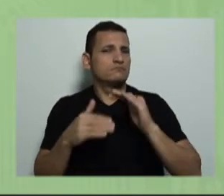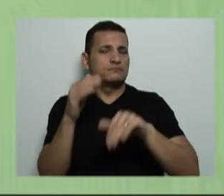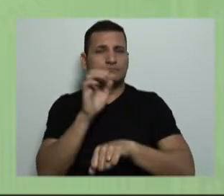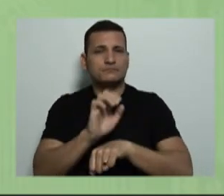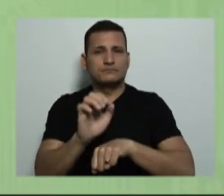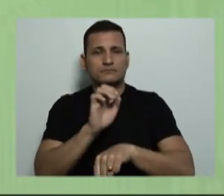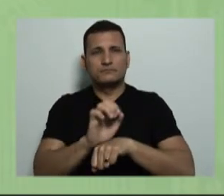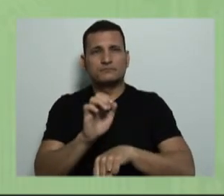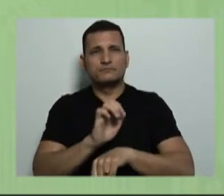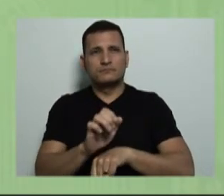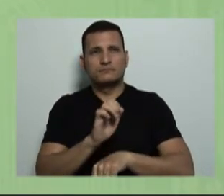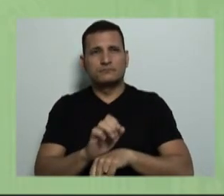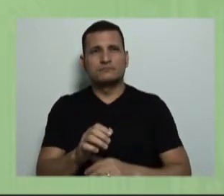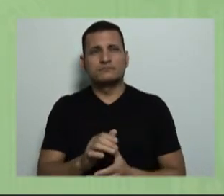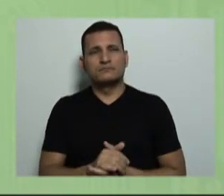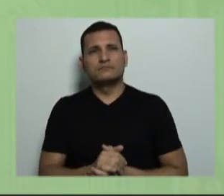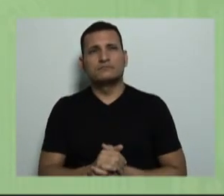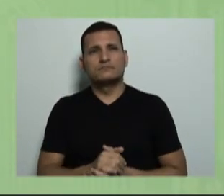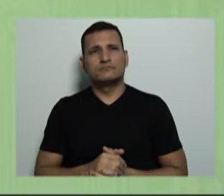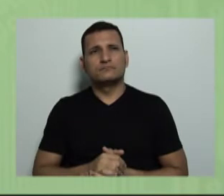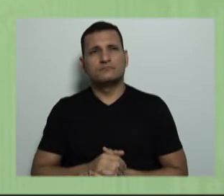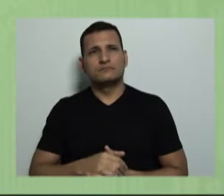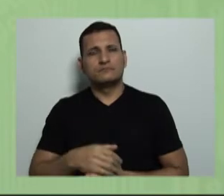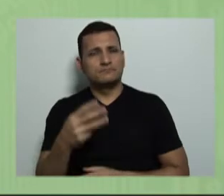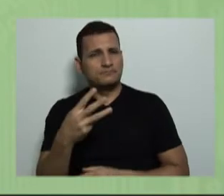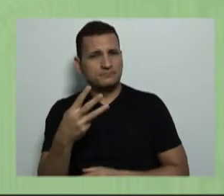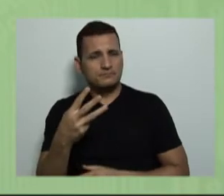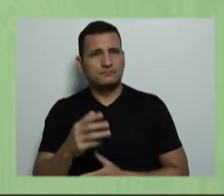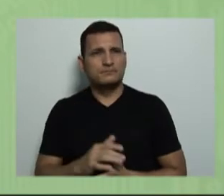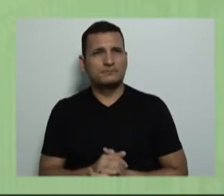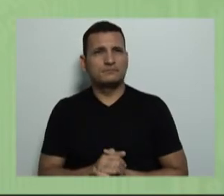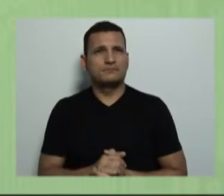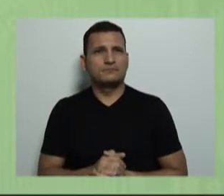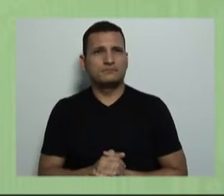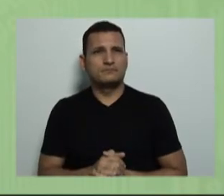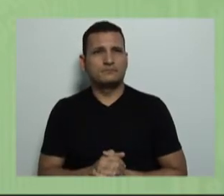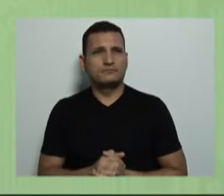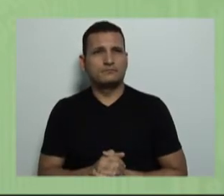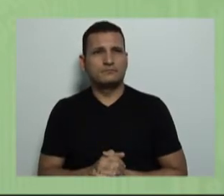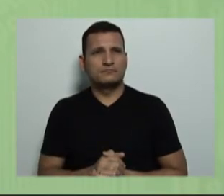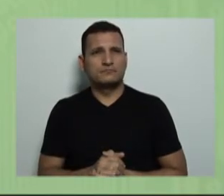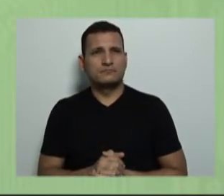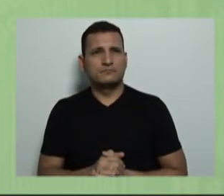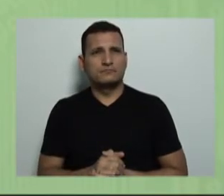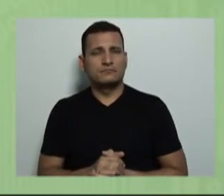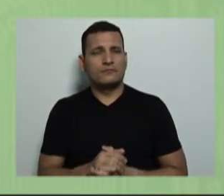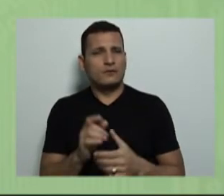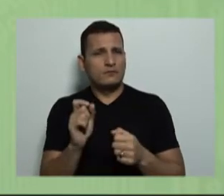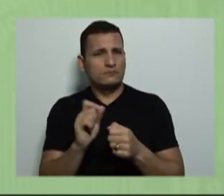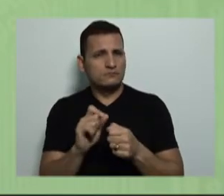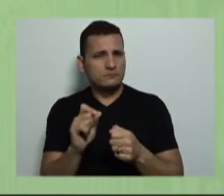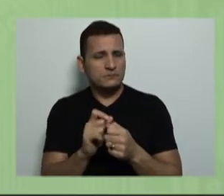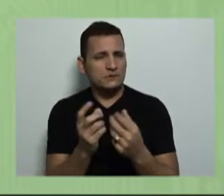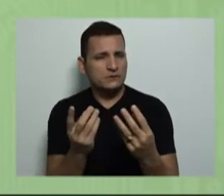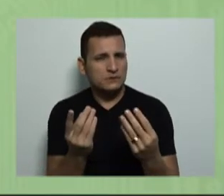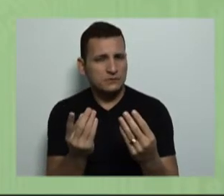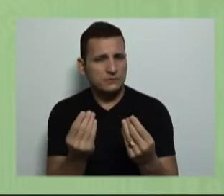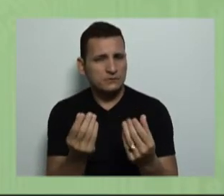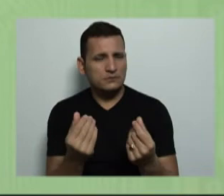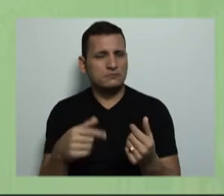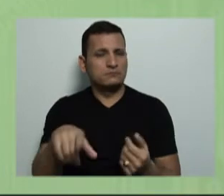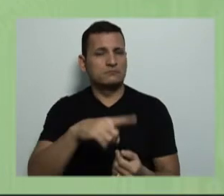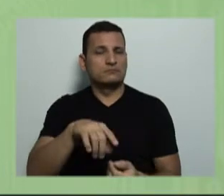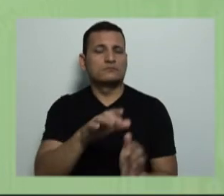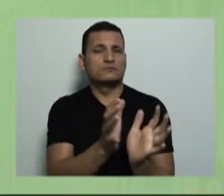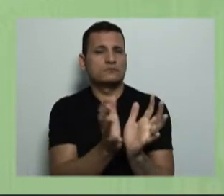estágio. Terceiro, realizar sensibilização das turmas para que os estudantes aptos ao